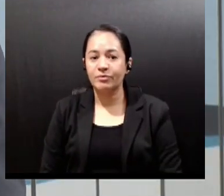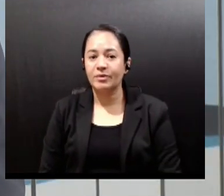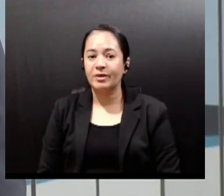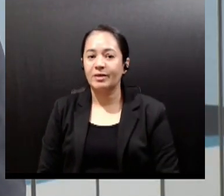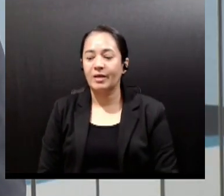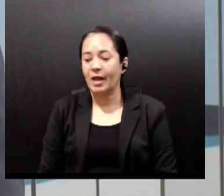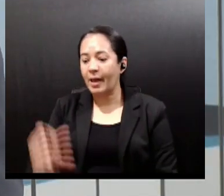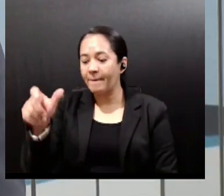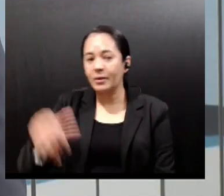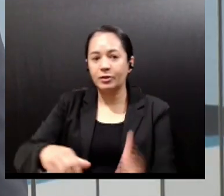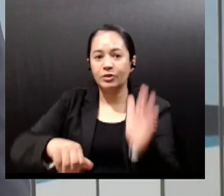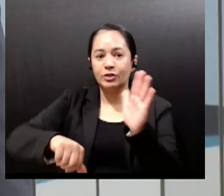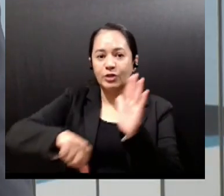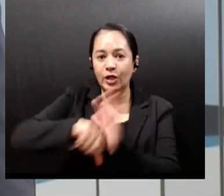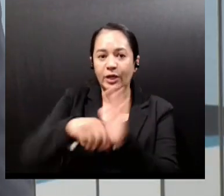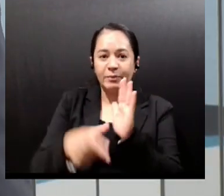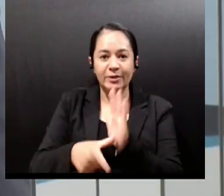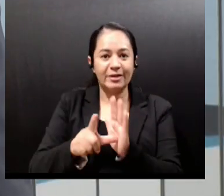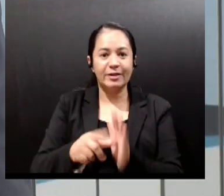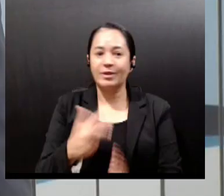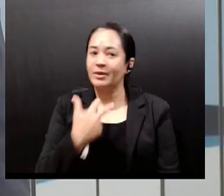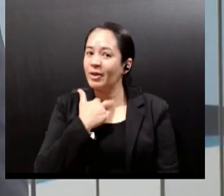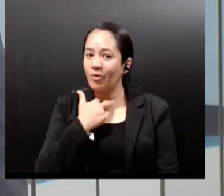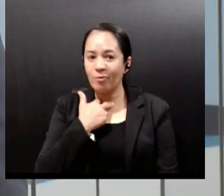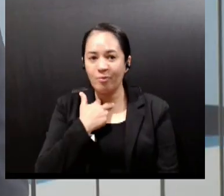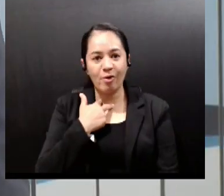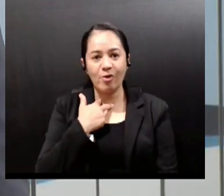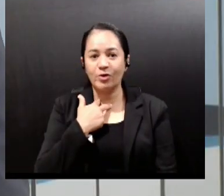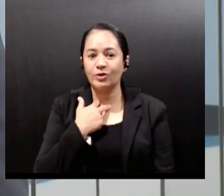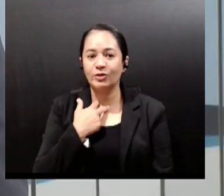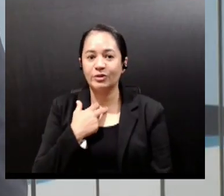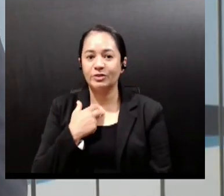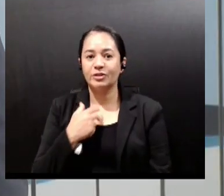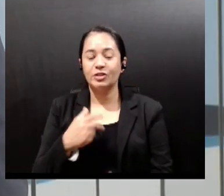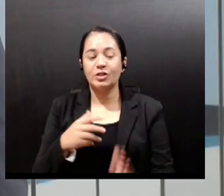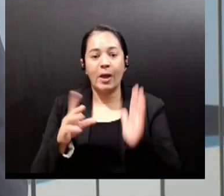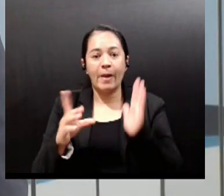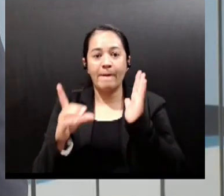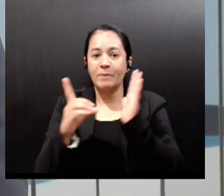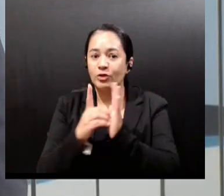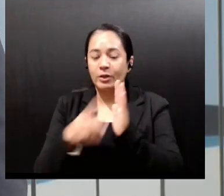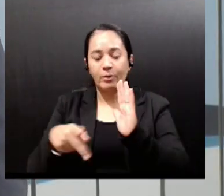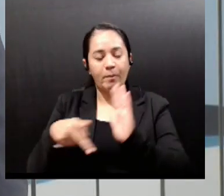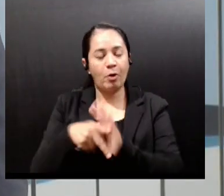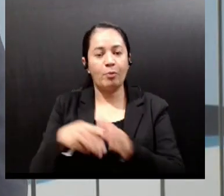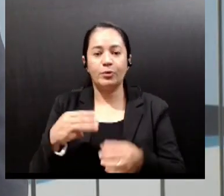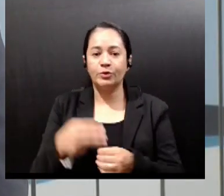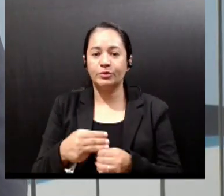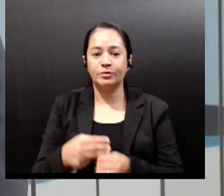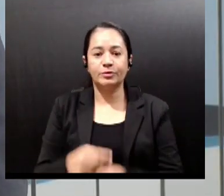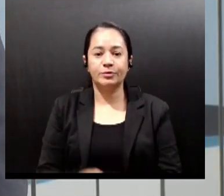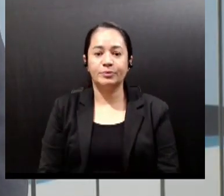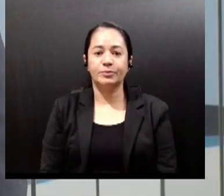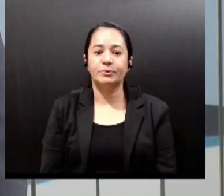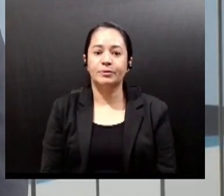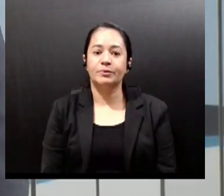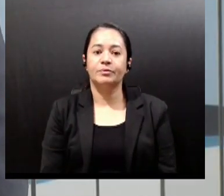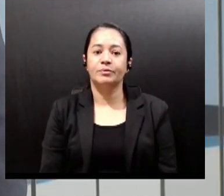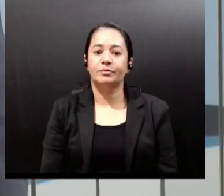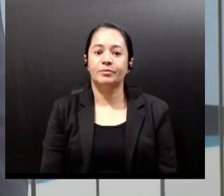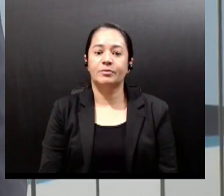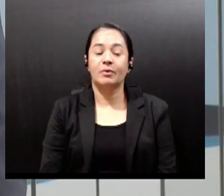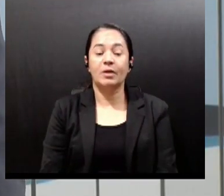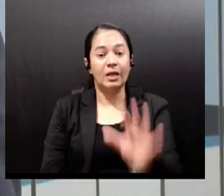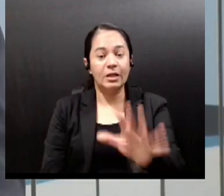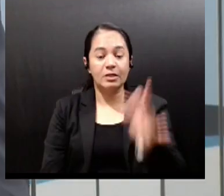ter o aplicativo. Isso está nos decretos dos municípios, na maior parte deles. Então isso facilita, porque quando